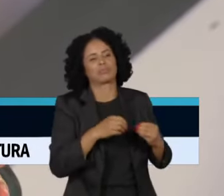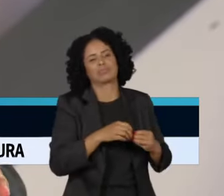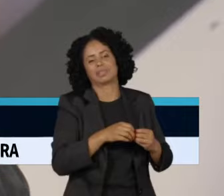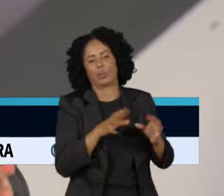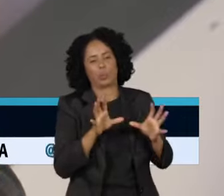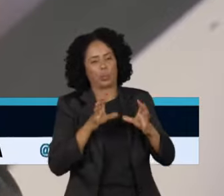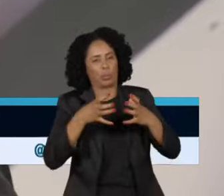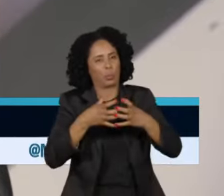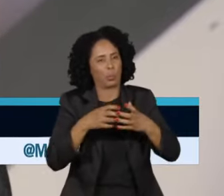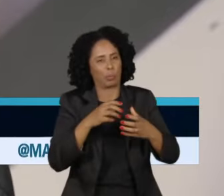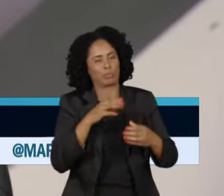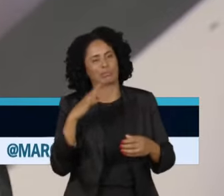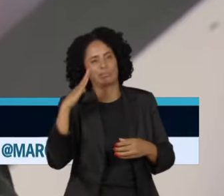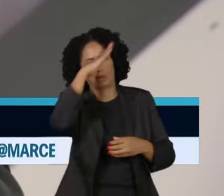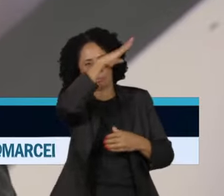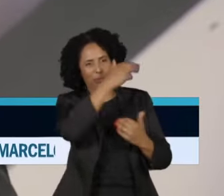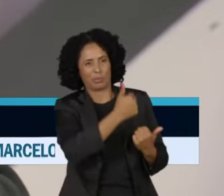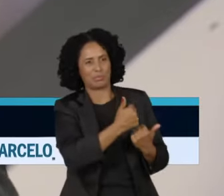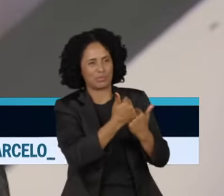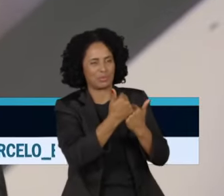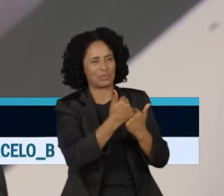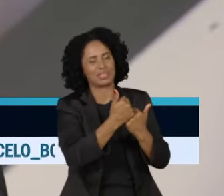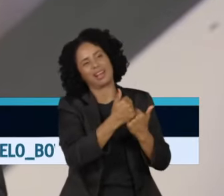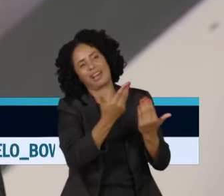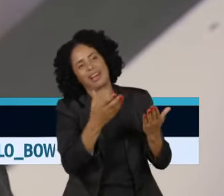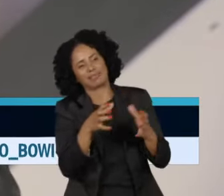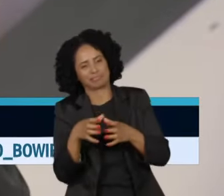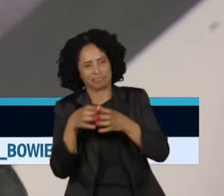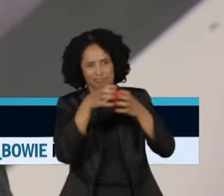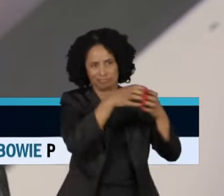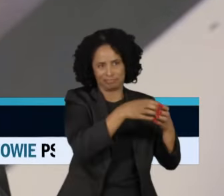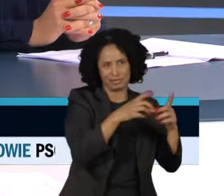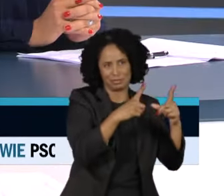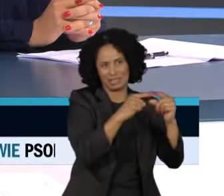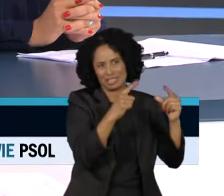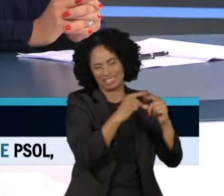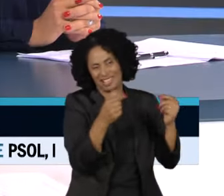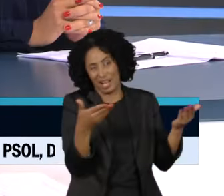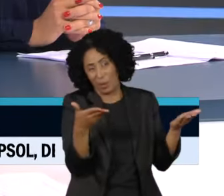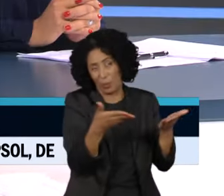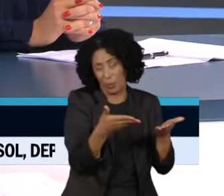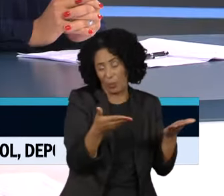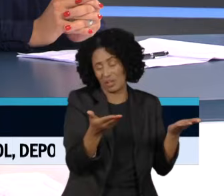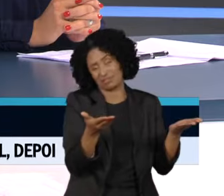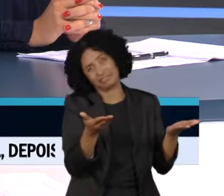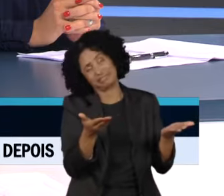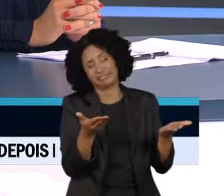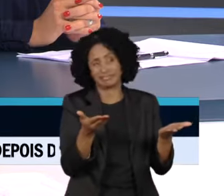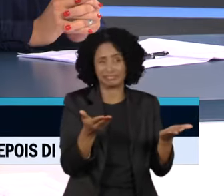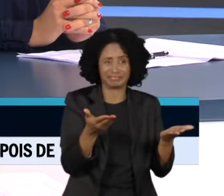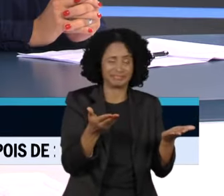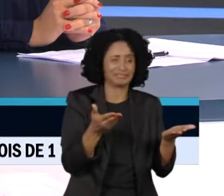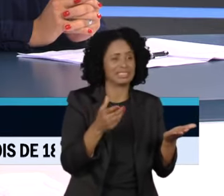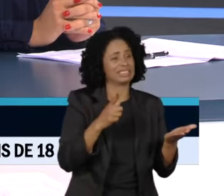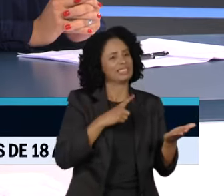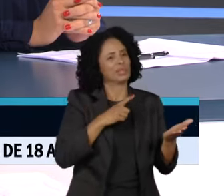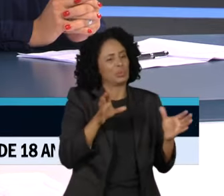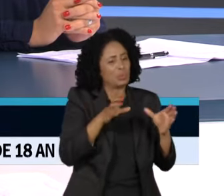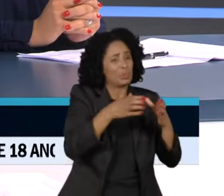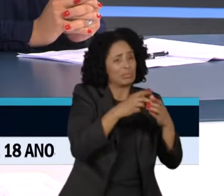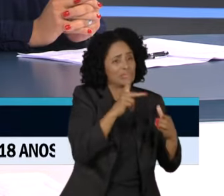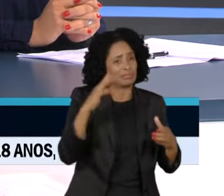indo para Brasília agora, eu recebi um zap mostrando uma delegação do Rio Grande do Sul se dirigindo a Brasília, de